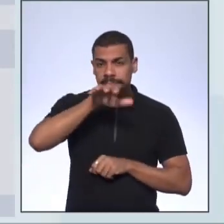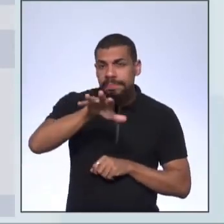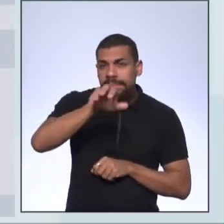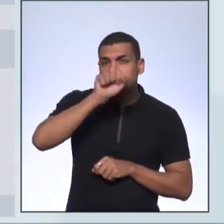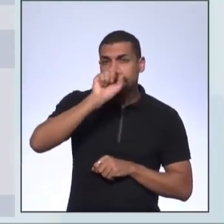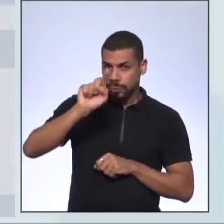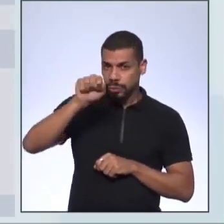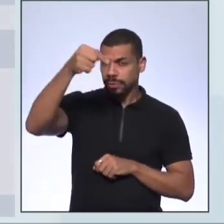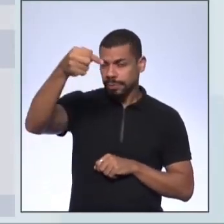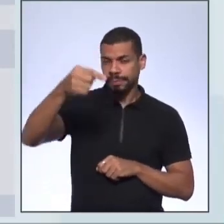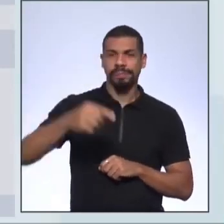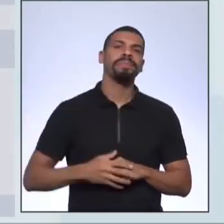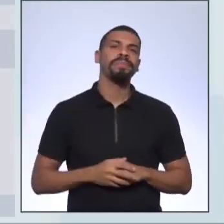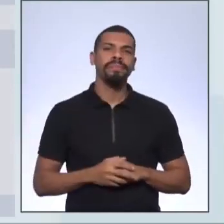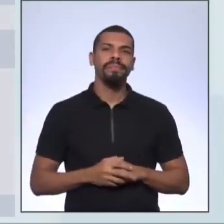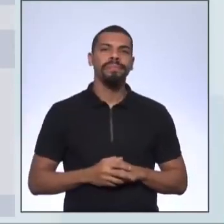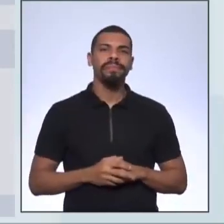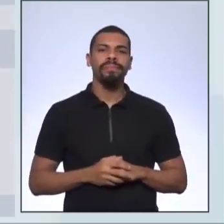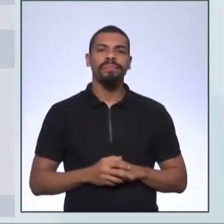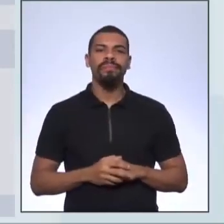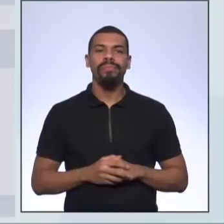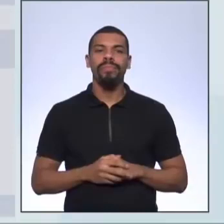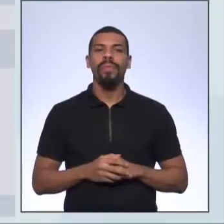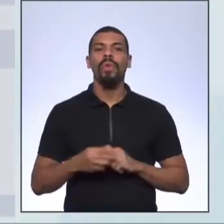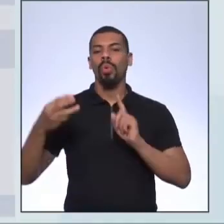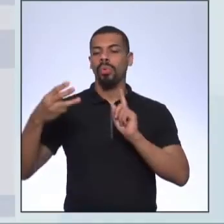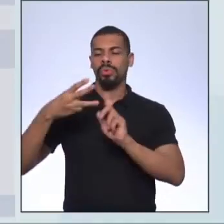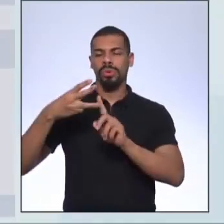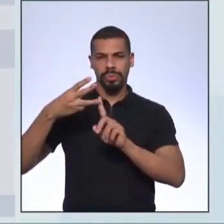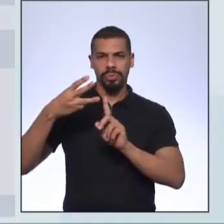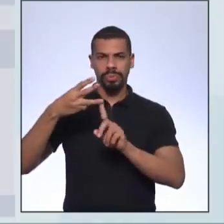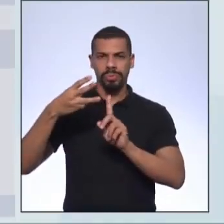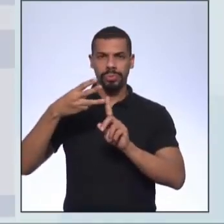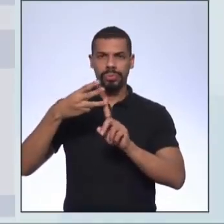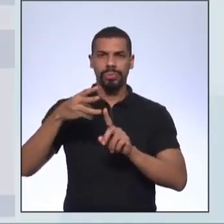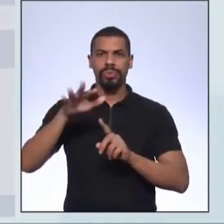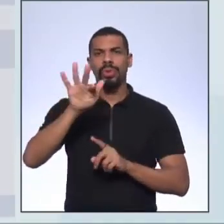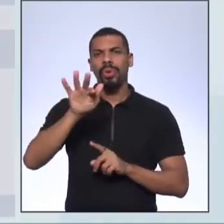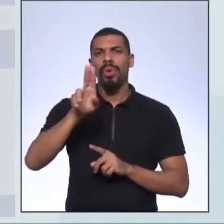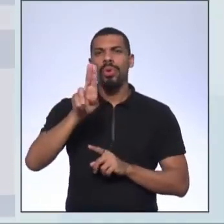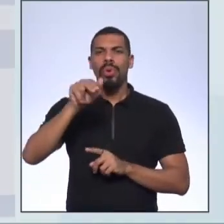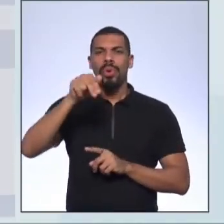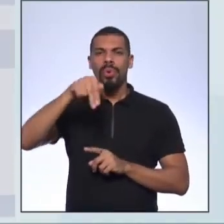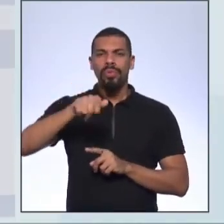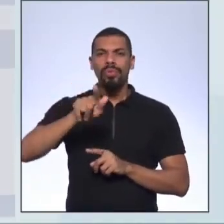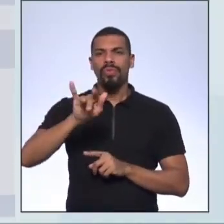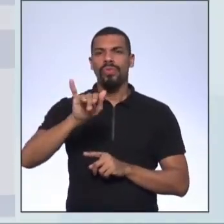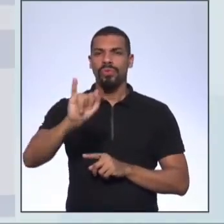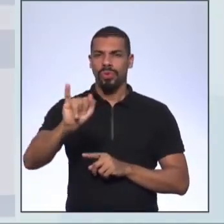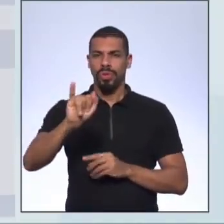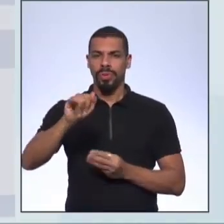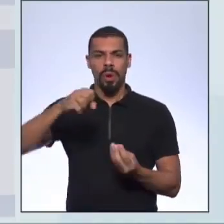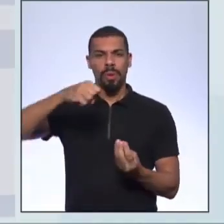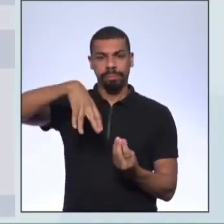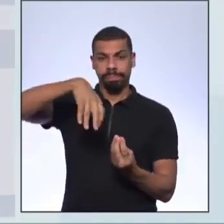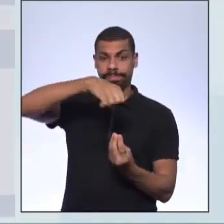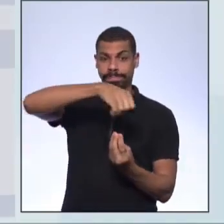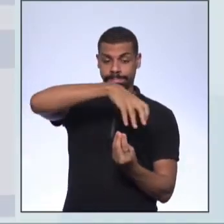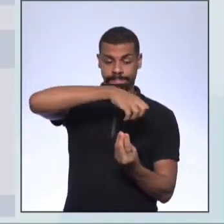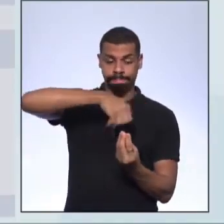frente. O reino fungi, aí, os fungos, cogumelos, bolores, leveduras. Tá?